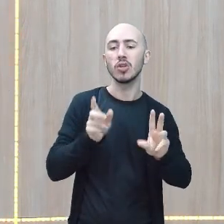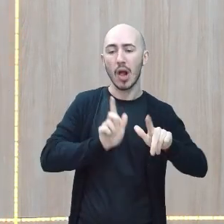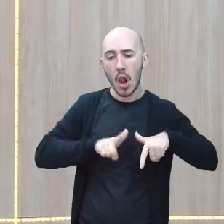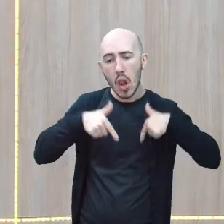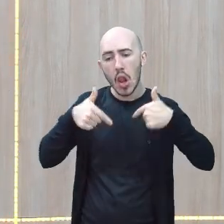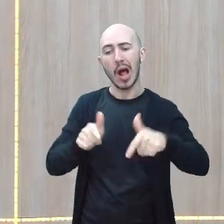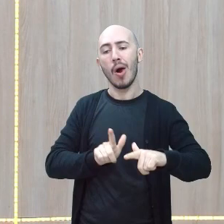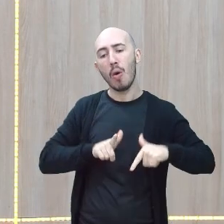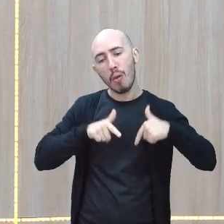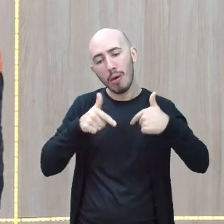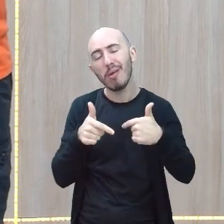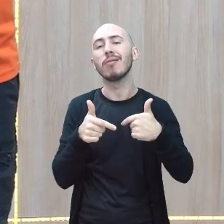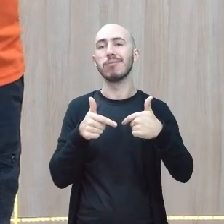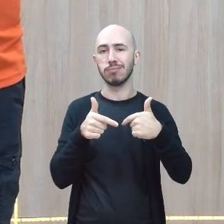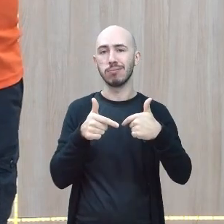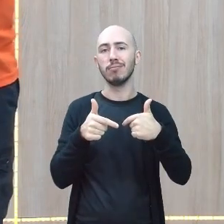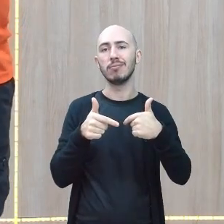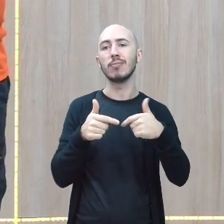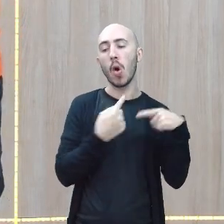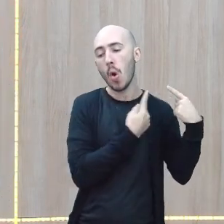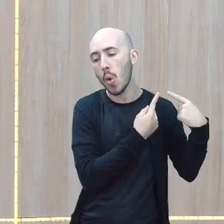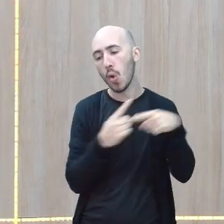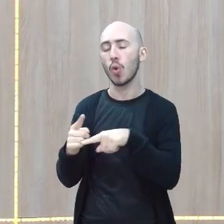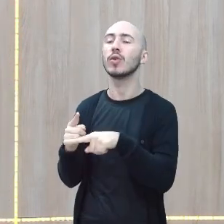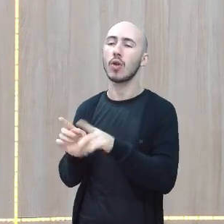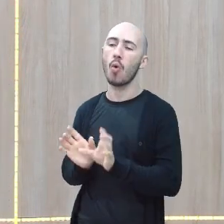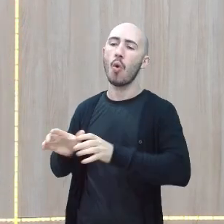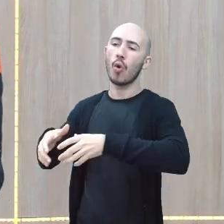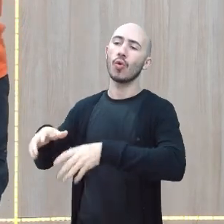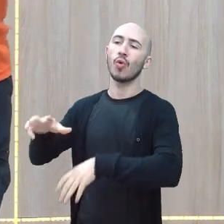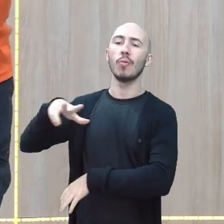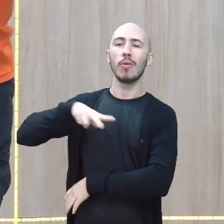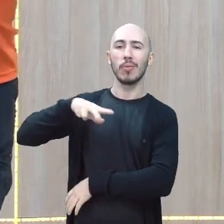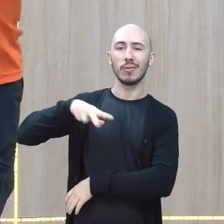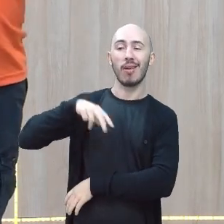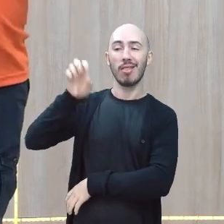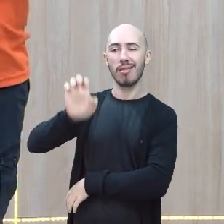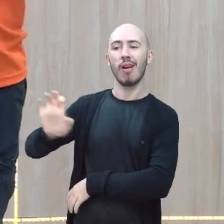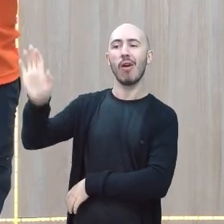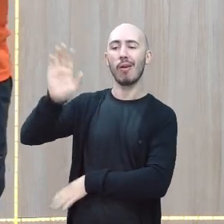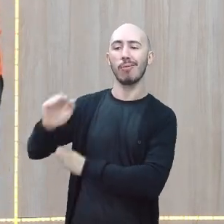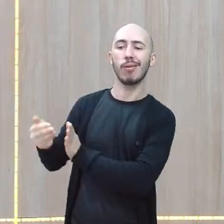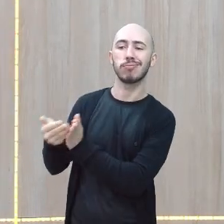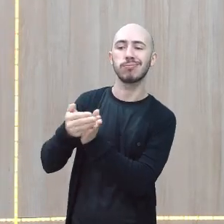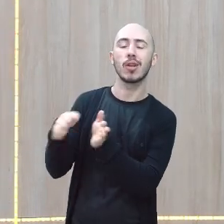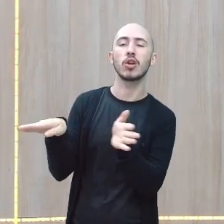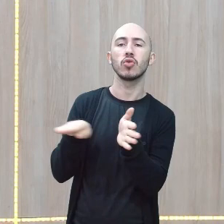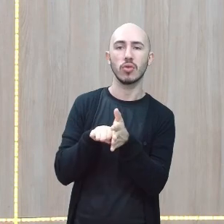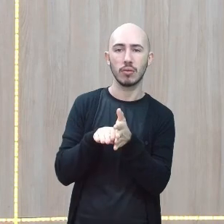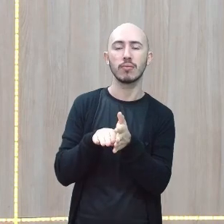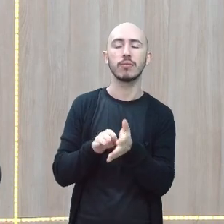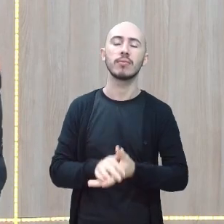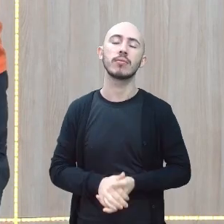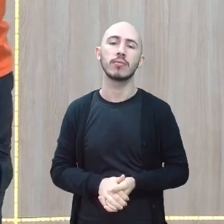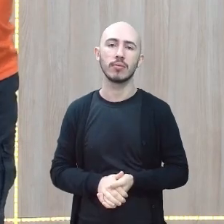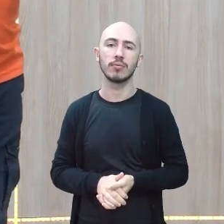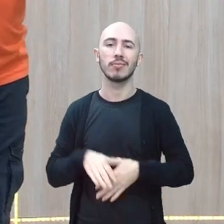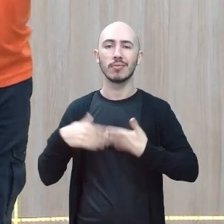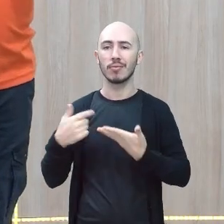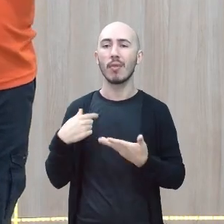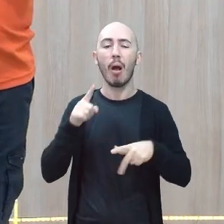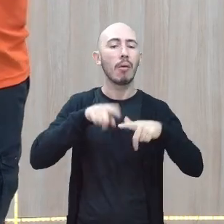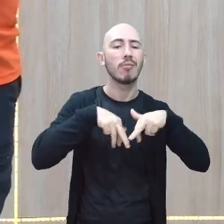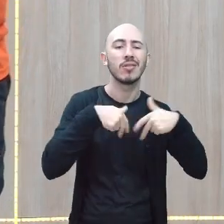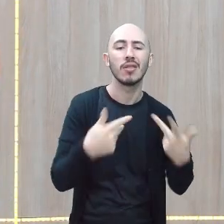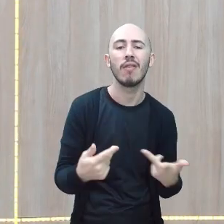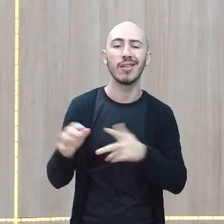os invasores, né, europeus que passavam a partir dali a se apropriar das suas terras, né, das suas riquezas, dos